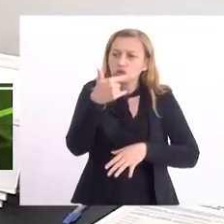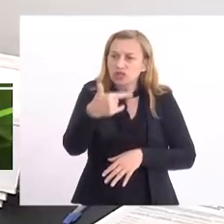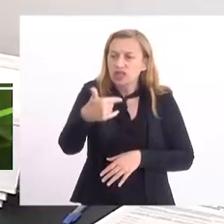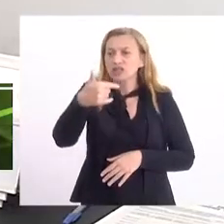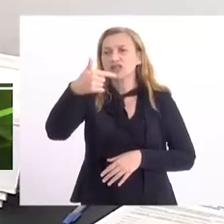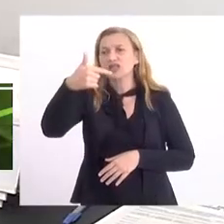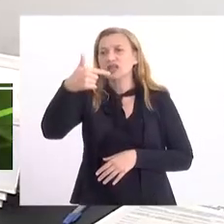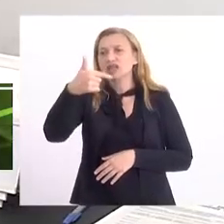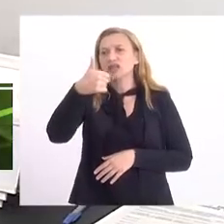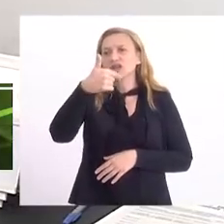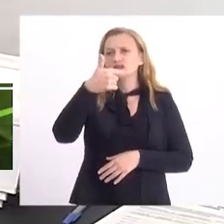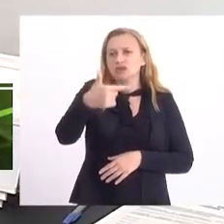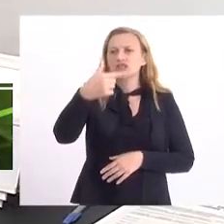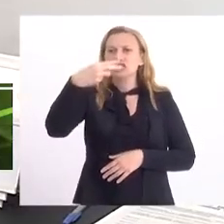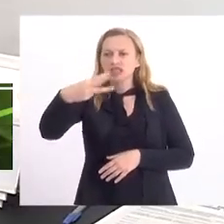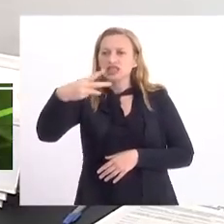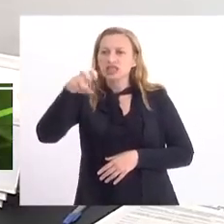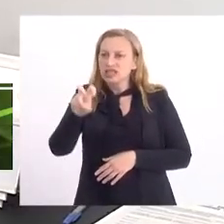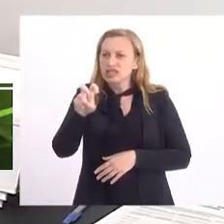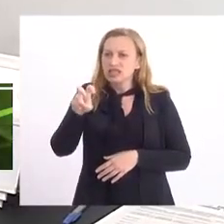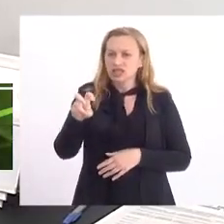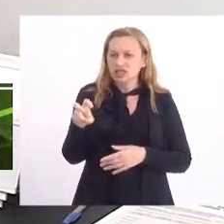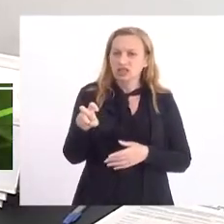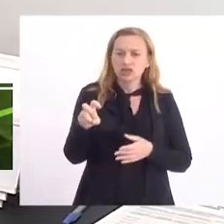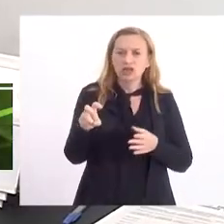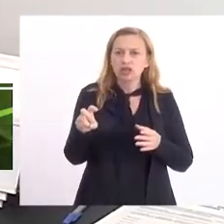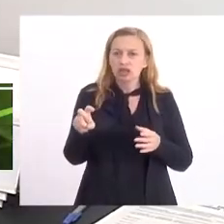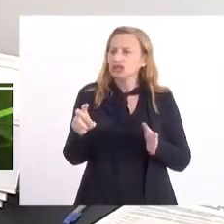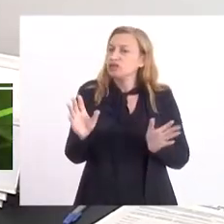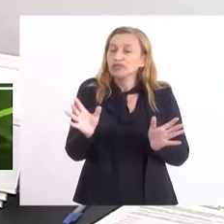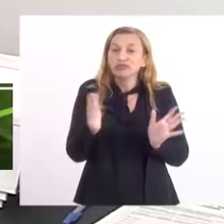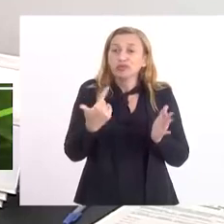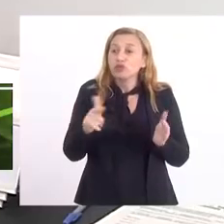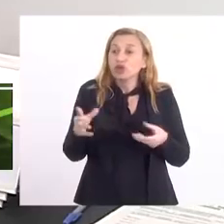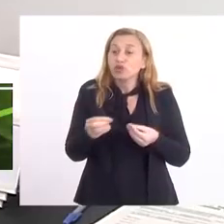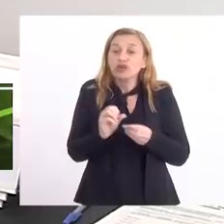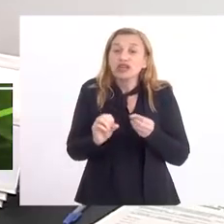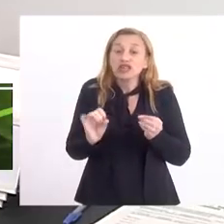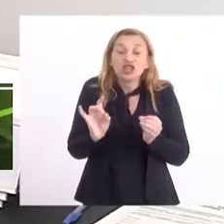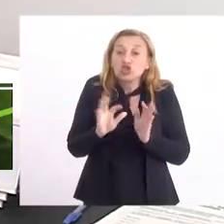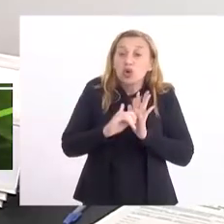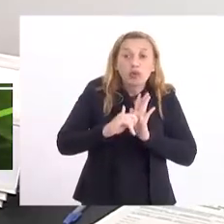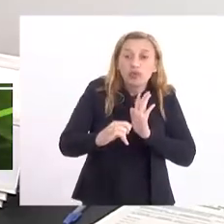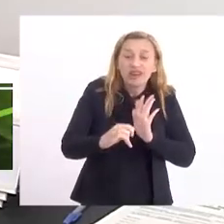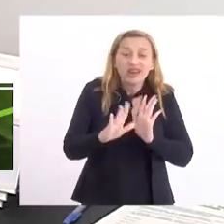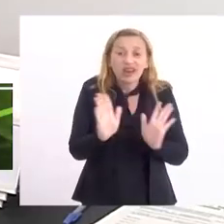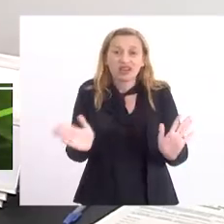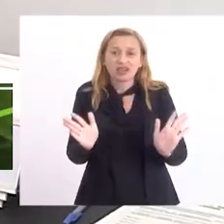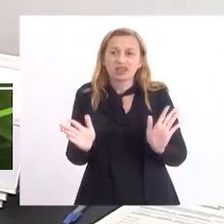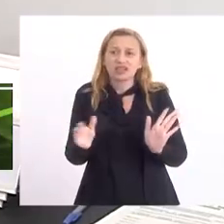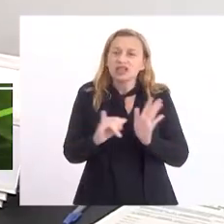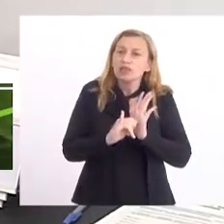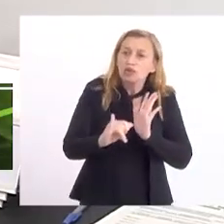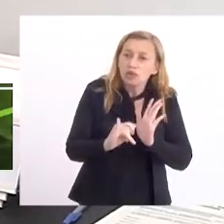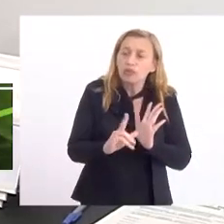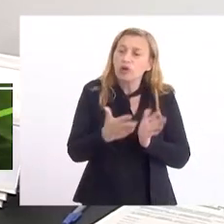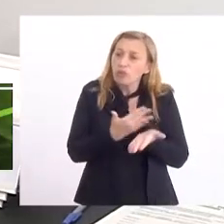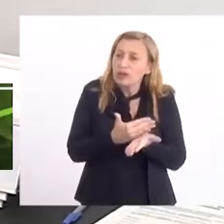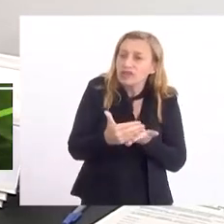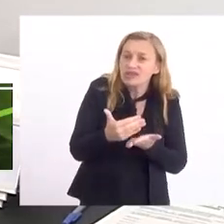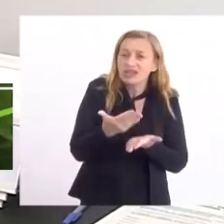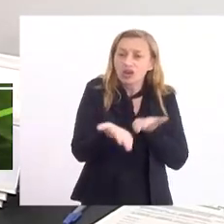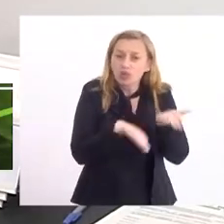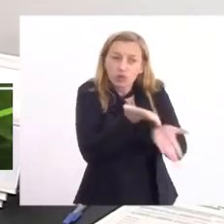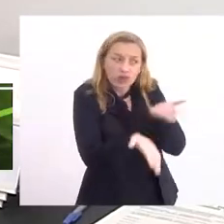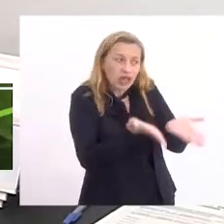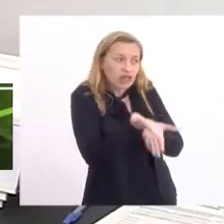ele não tem o que fazer, deputado. Ele está com todas as autorizações, é só publicar. Então, assim, que se publique para a gente começar a tratar do pessoal